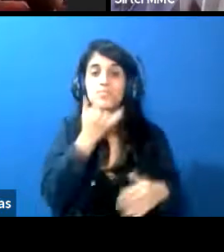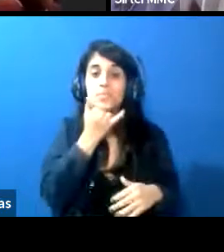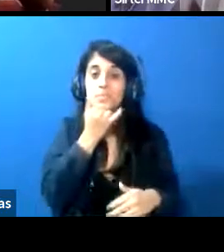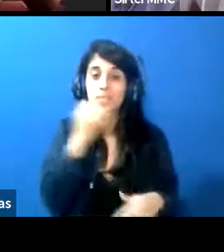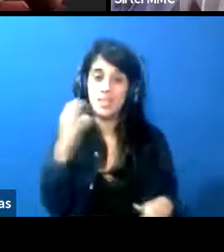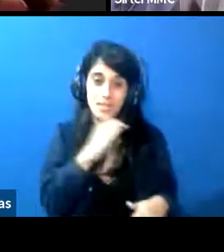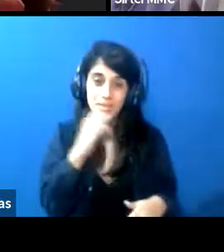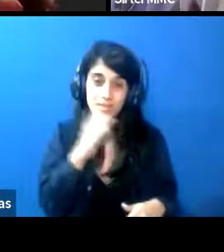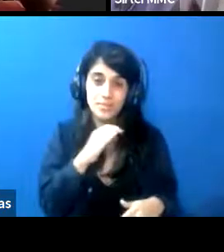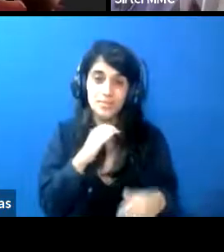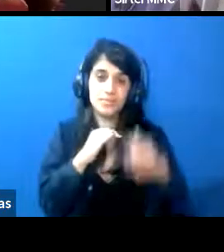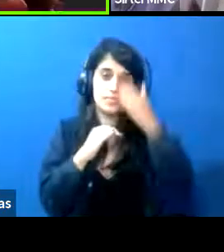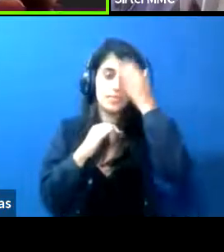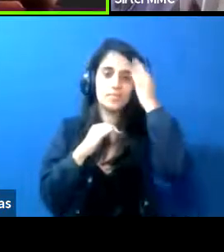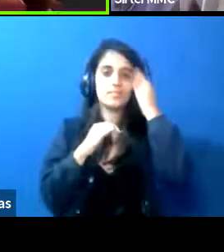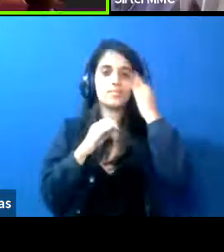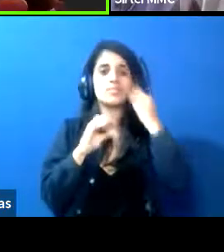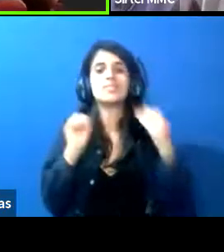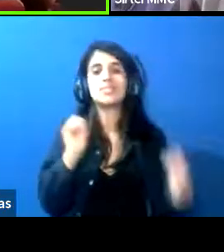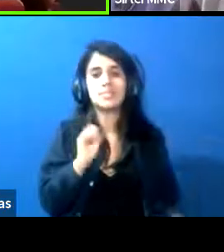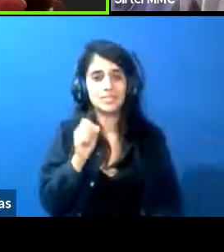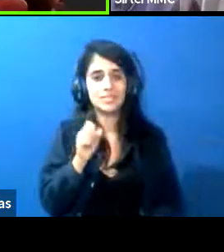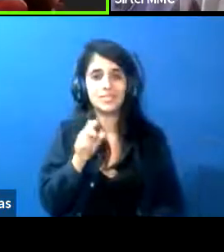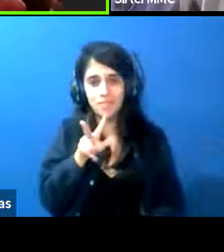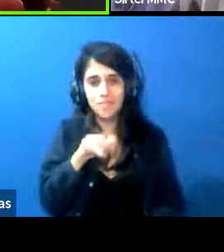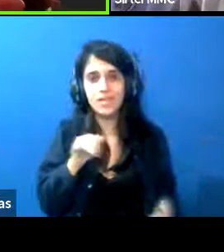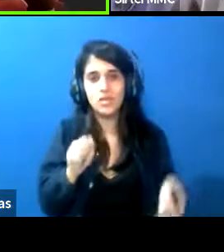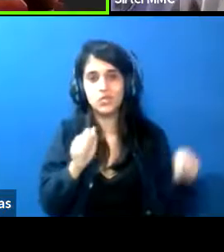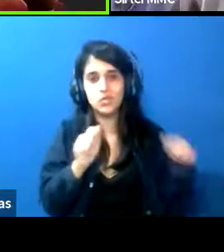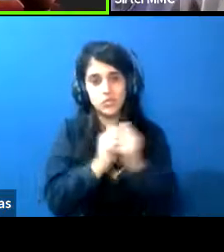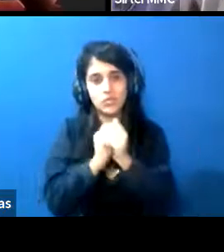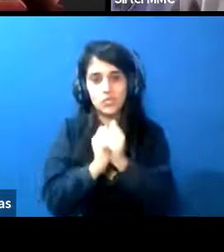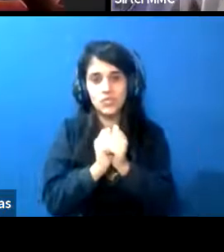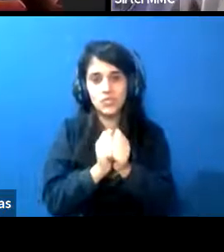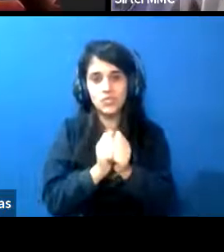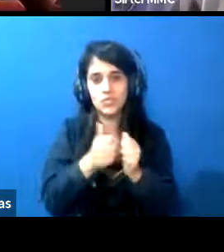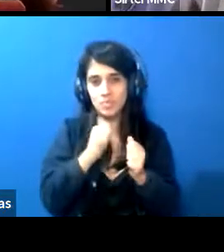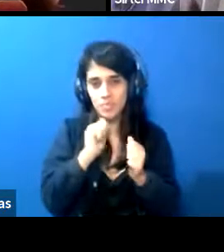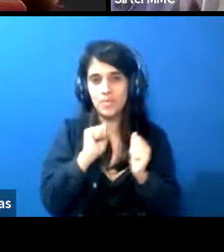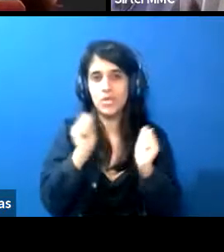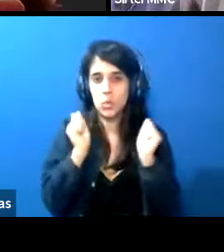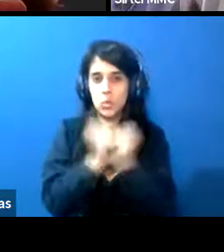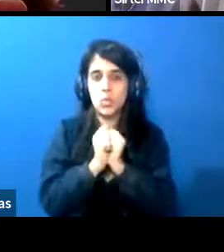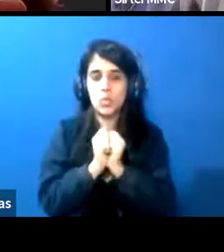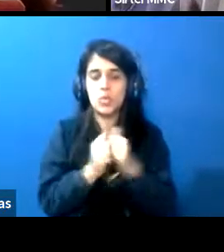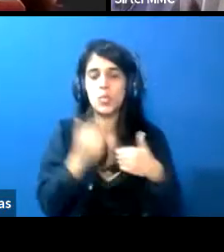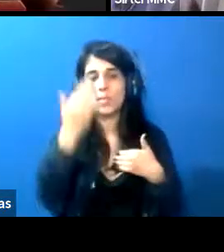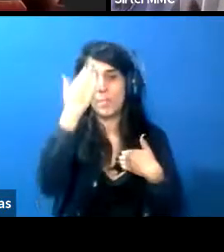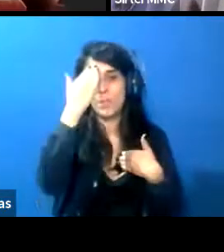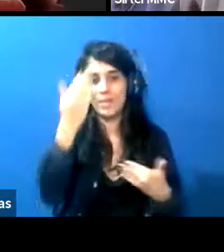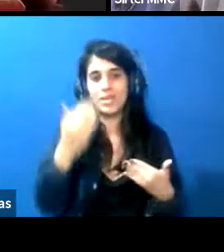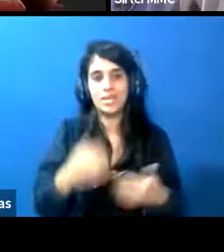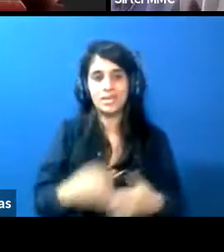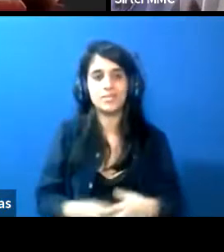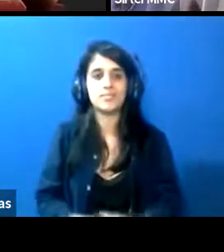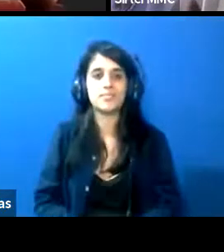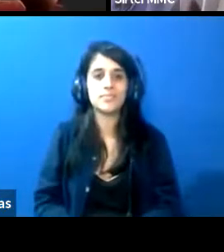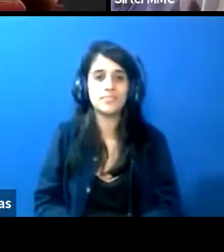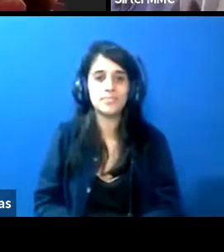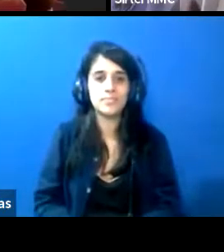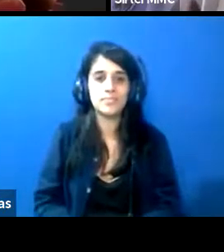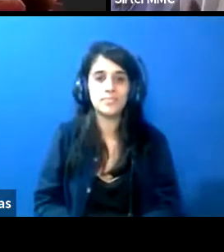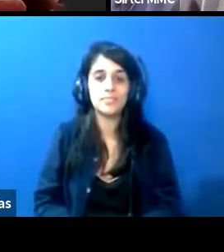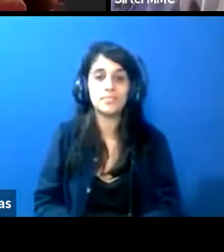pouquinho, tomaremos esse chimarrão. Obrigada, Leia. Obrigada, MPA, grande movimento. Cirlei, temos